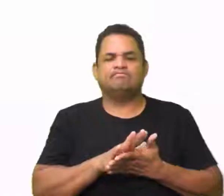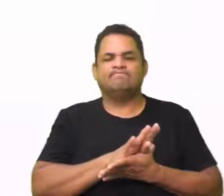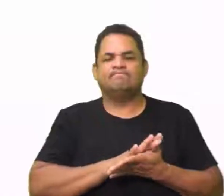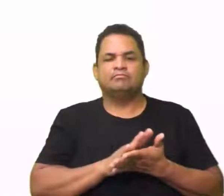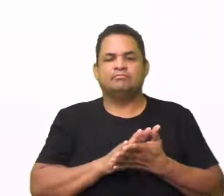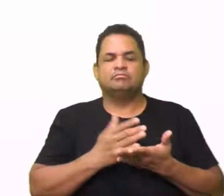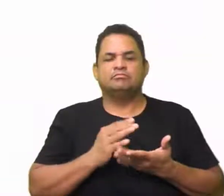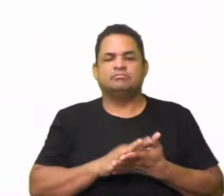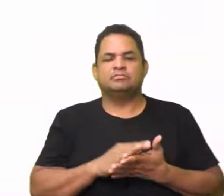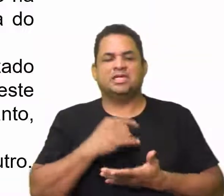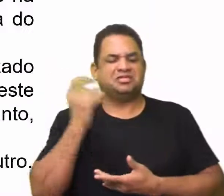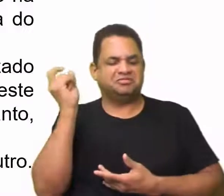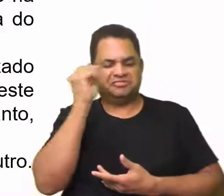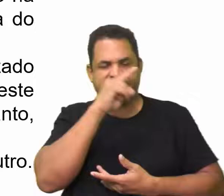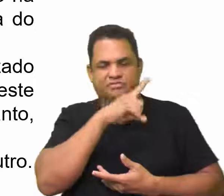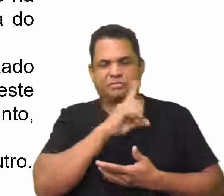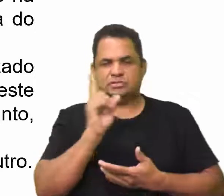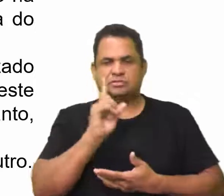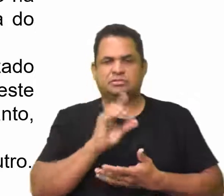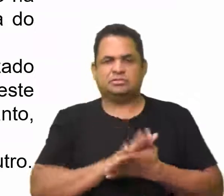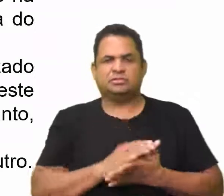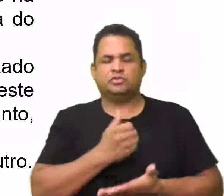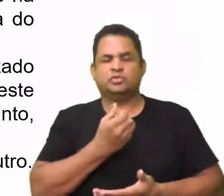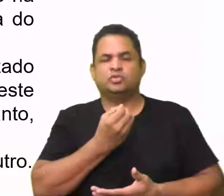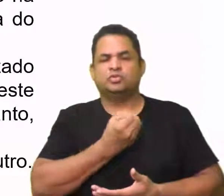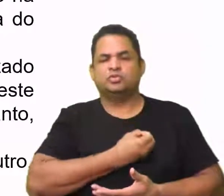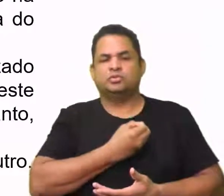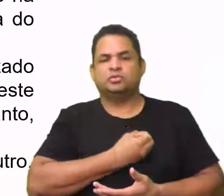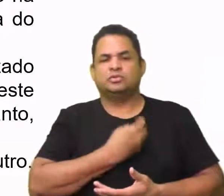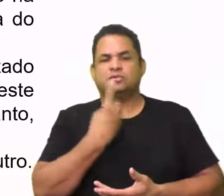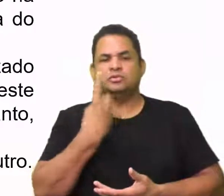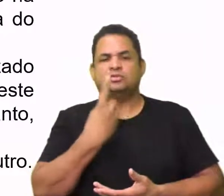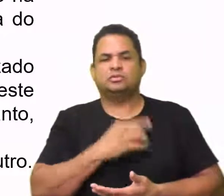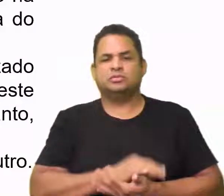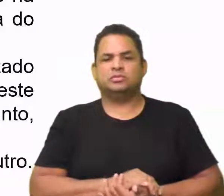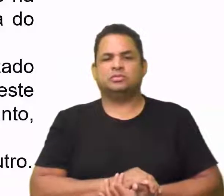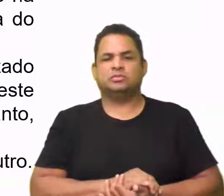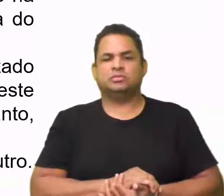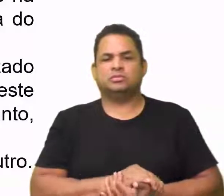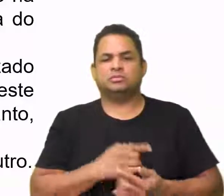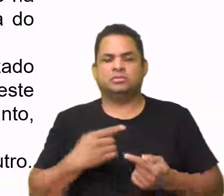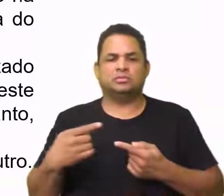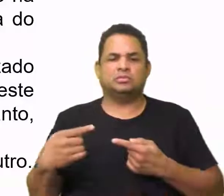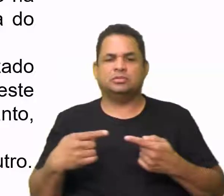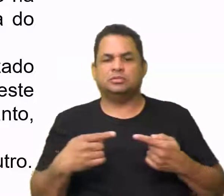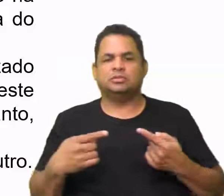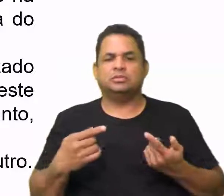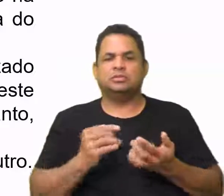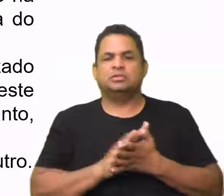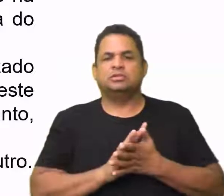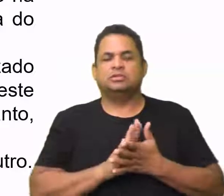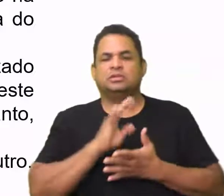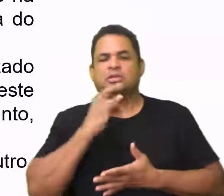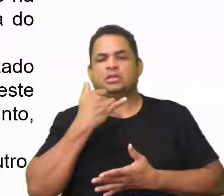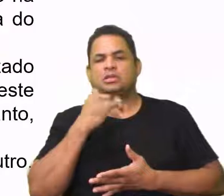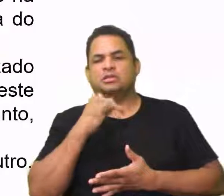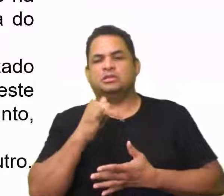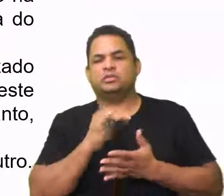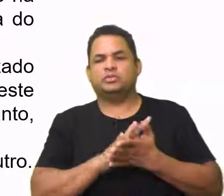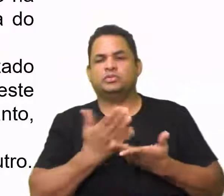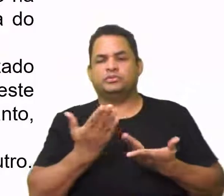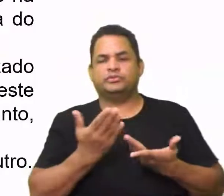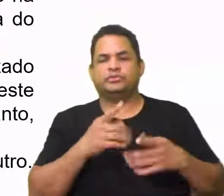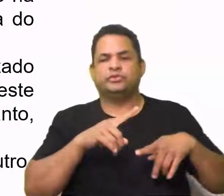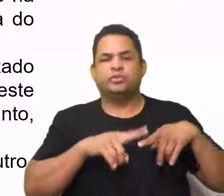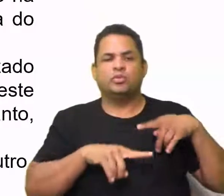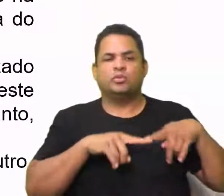Então, começando aí com a questão de número 1. Vamos lá. Em relação à eletrização, né,